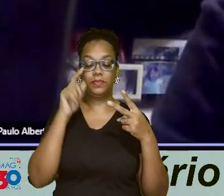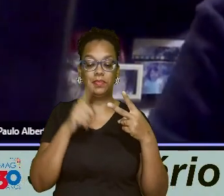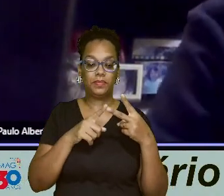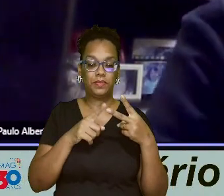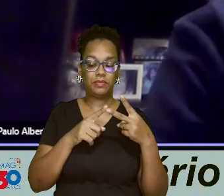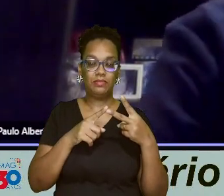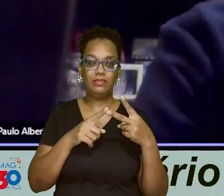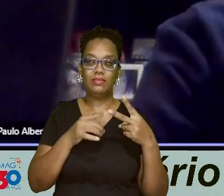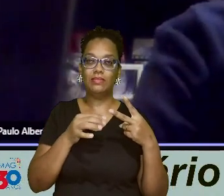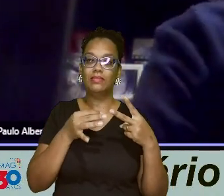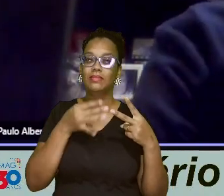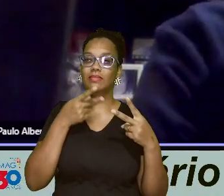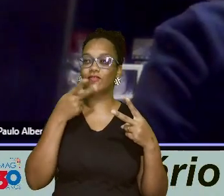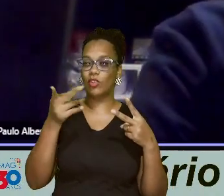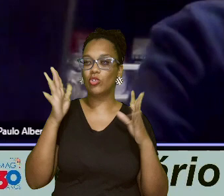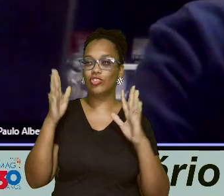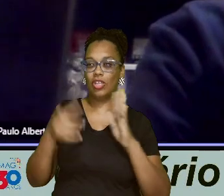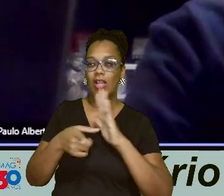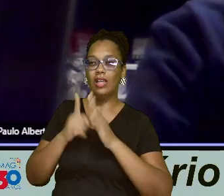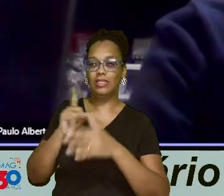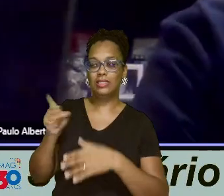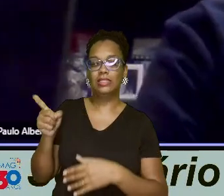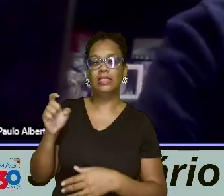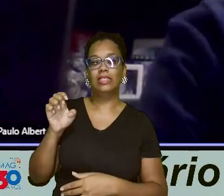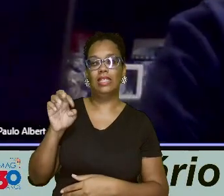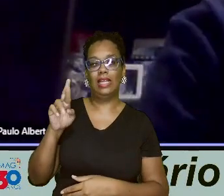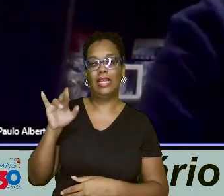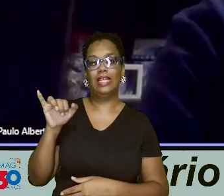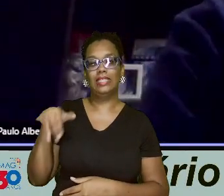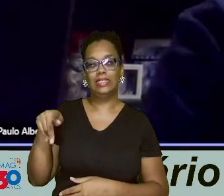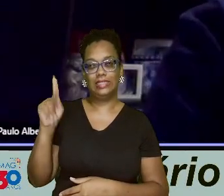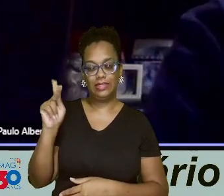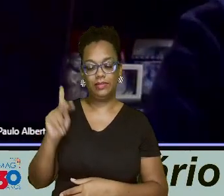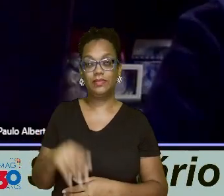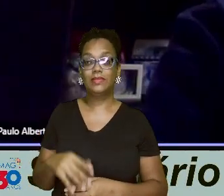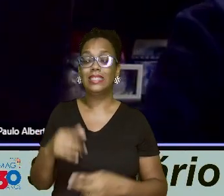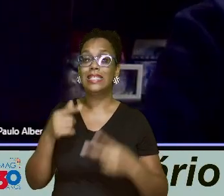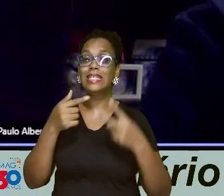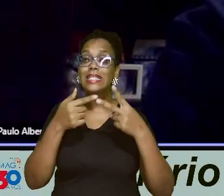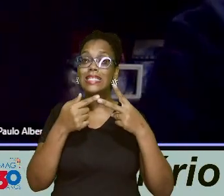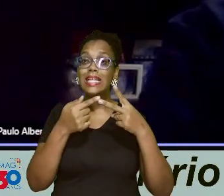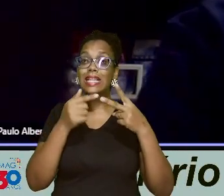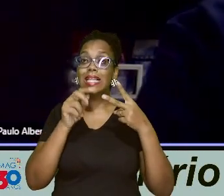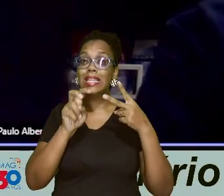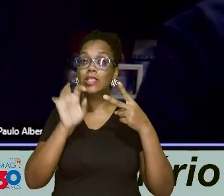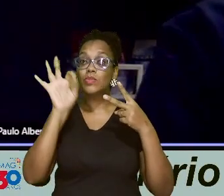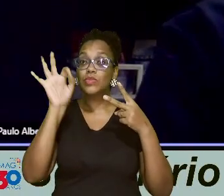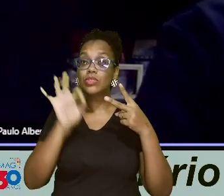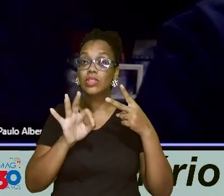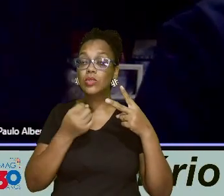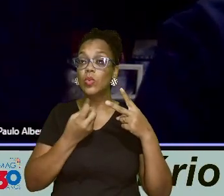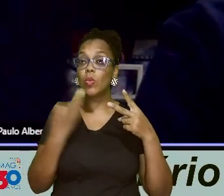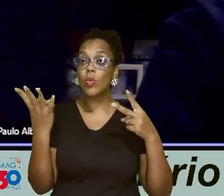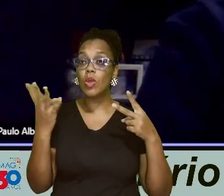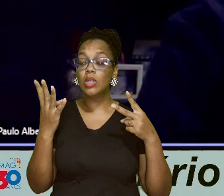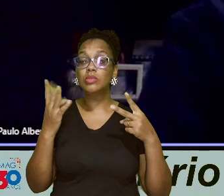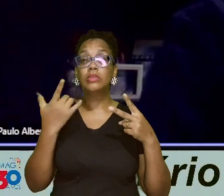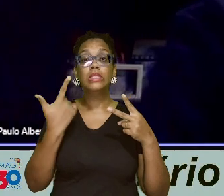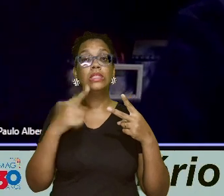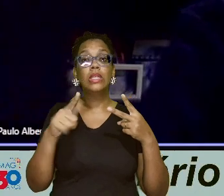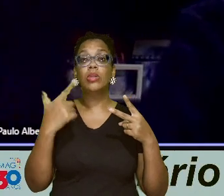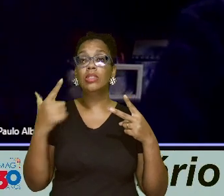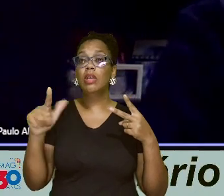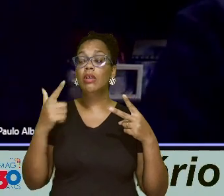mencionado pelo colega Eric é que em 73% dos casos mencionados não houve relato